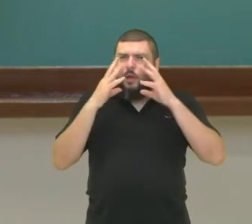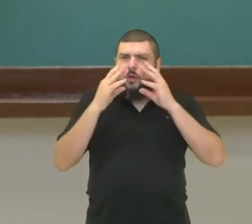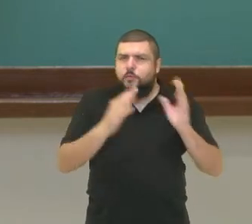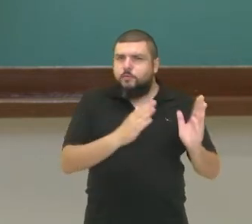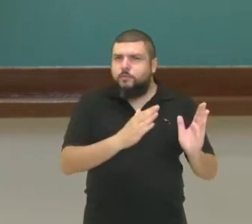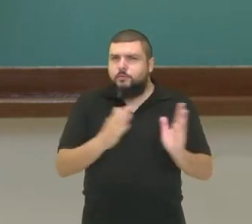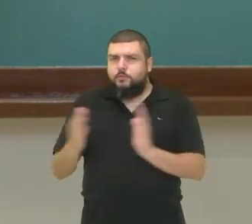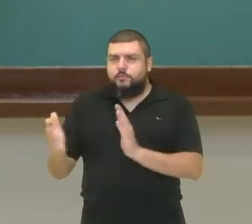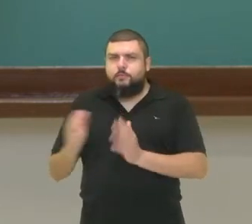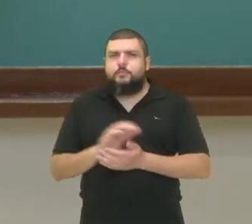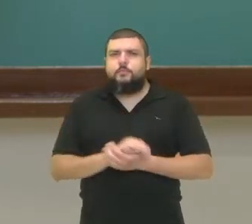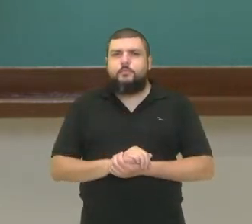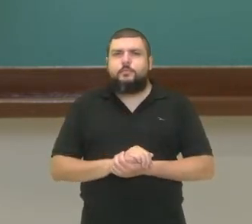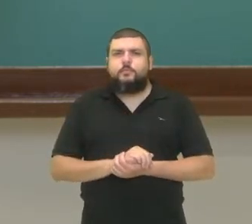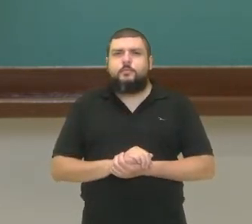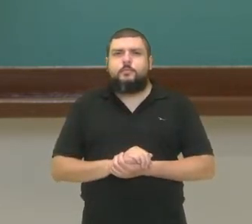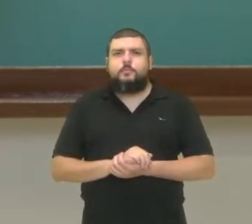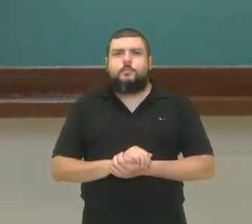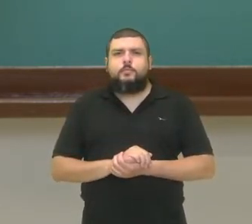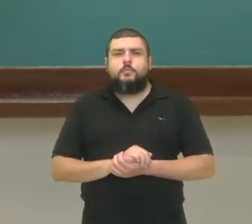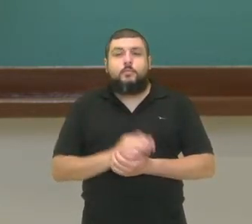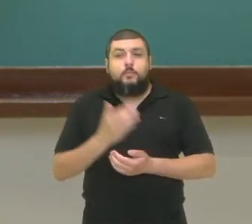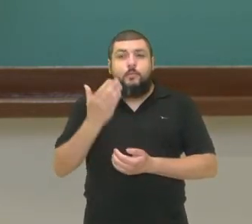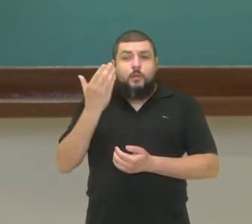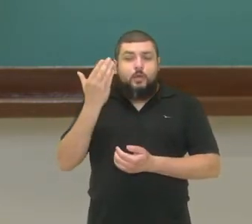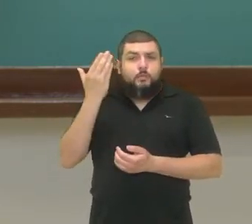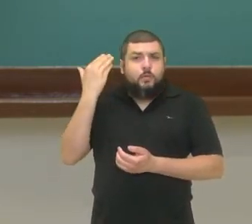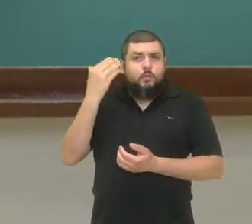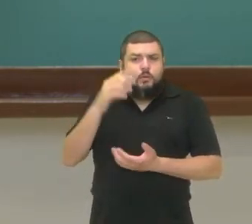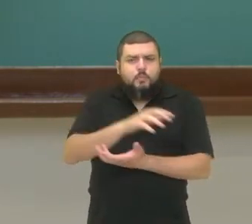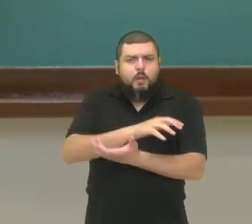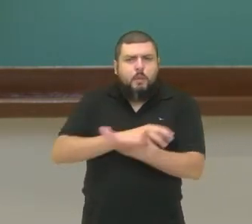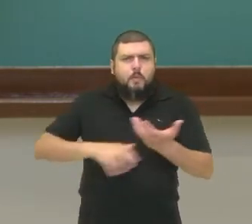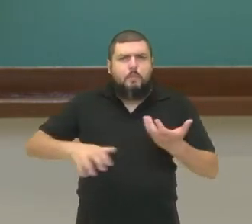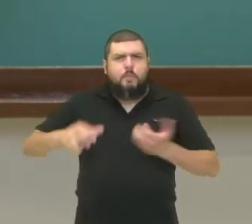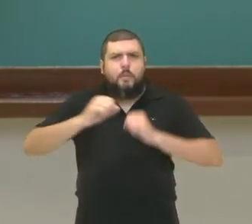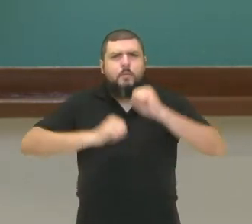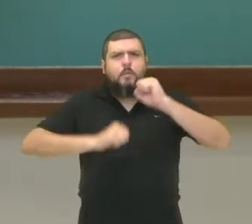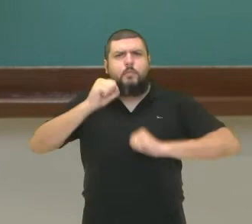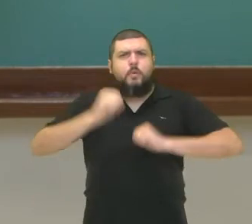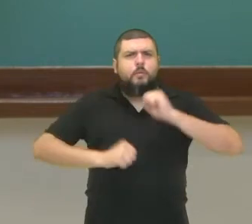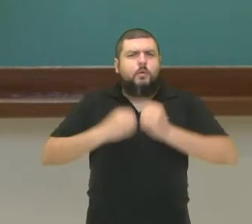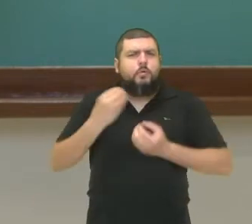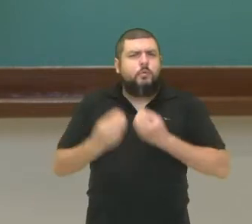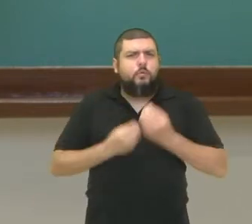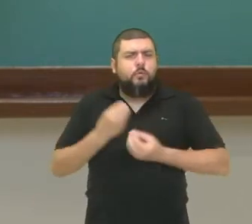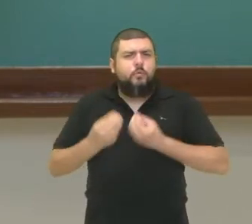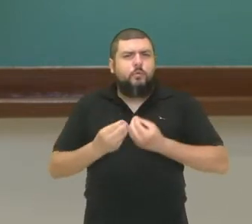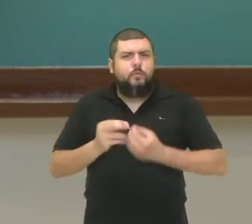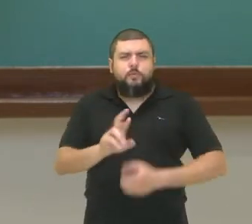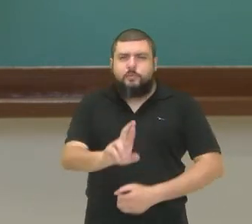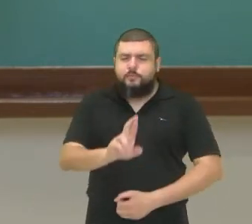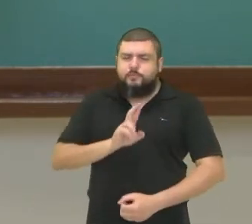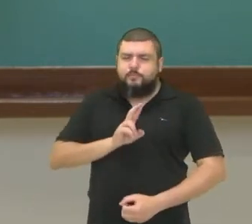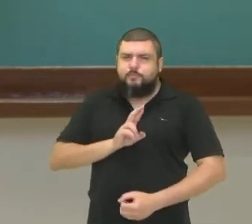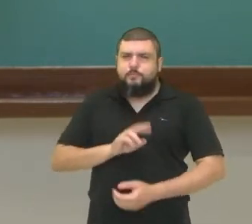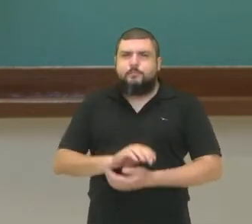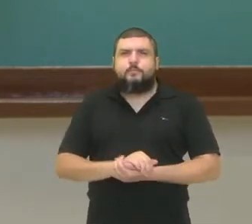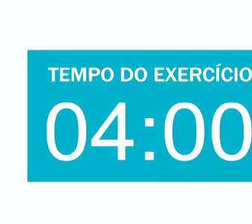contexto. Como era a realidade vivida pelos trabalhadores no século XIX? Vamos lá, responda para mim, por favor.